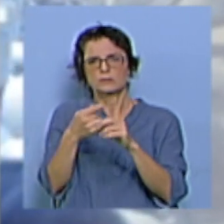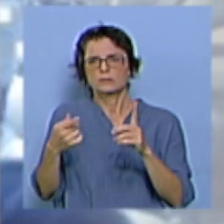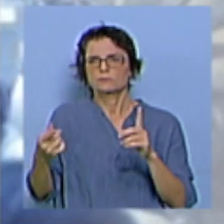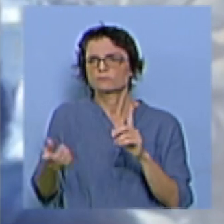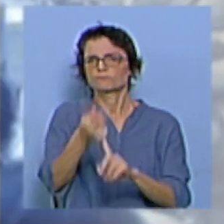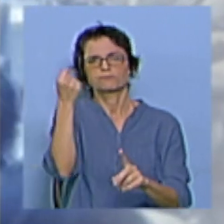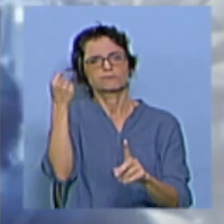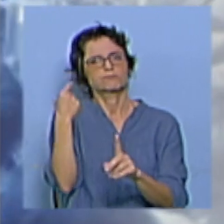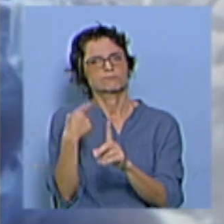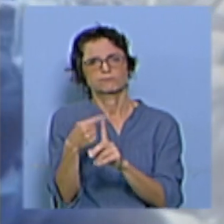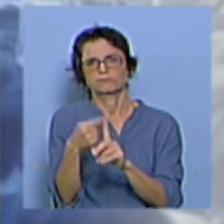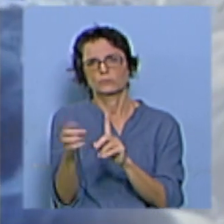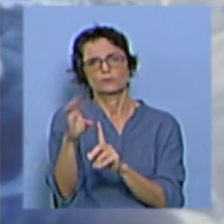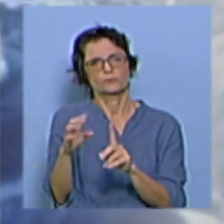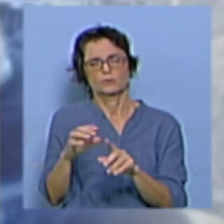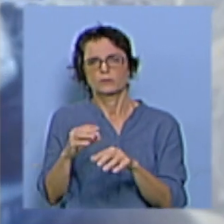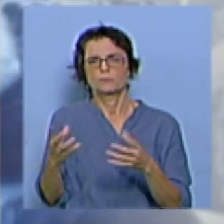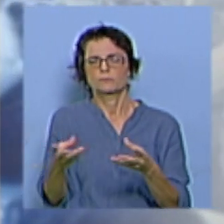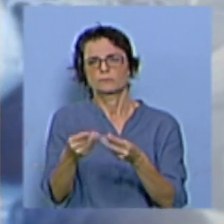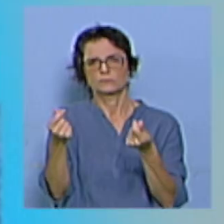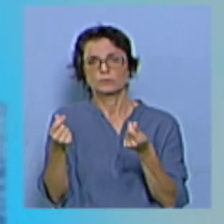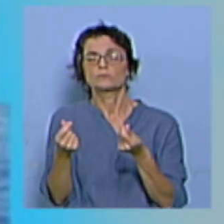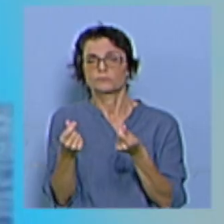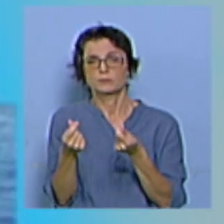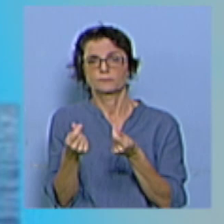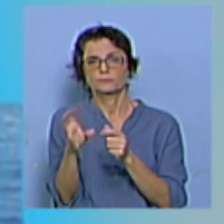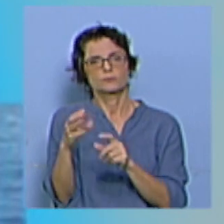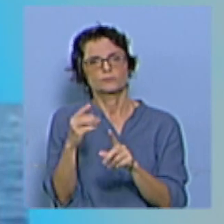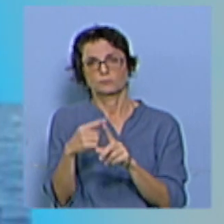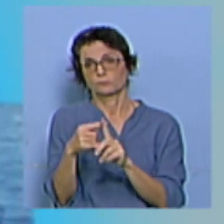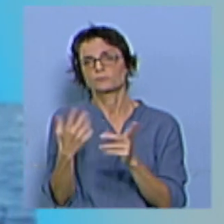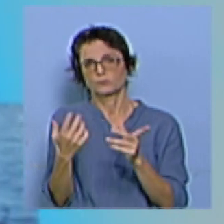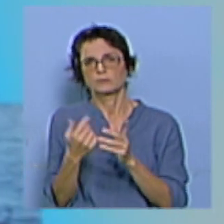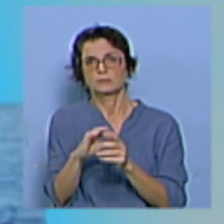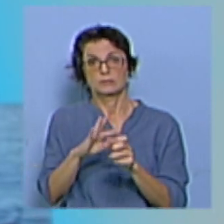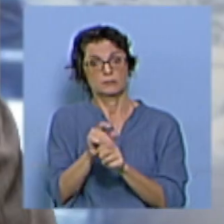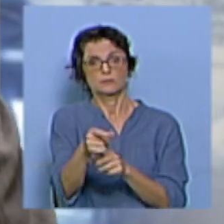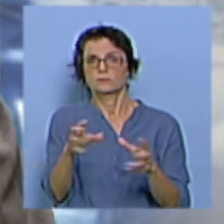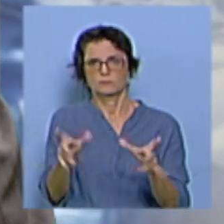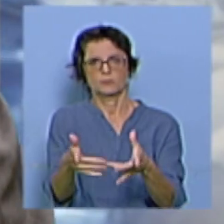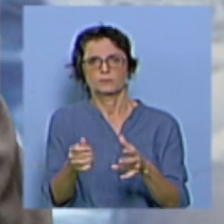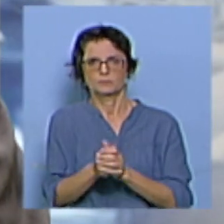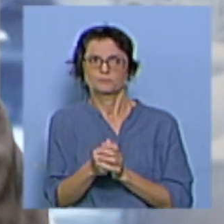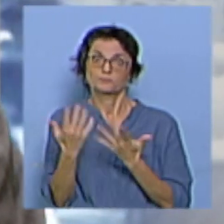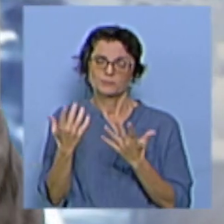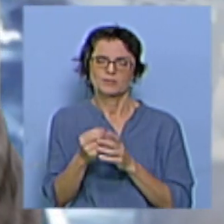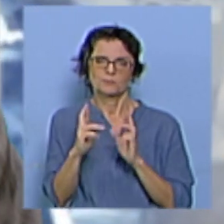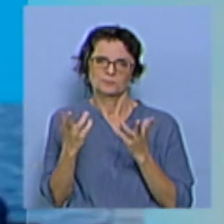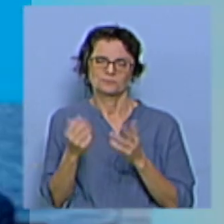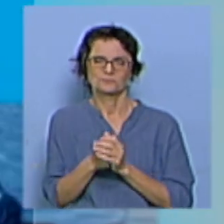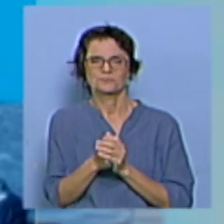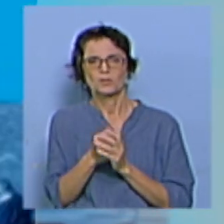deste problema que estamos a atravessar, que é a pandemia. Esperemos que a ultrapassemos, de facto. Muito obrigado. Obrigado. Dom Rui Valério, por ter estado neste